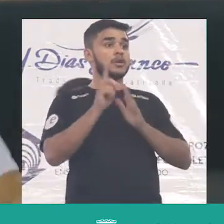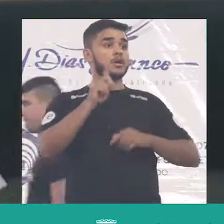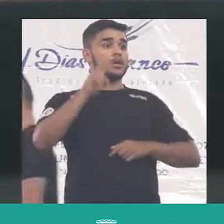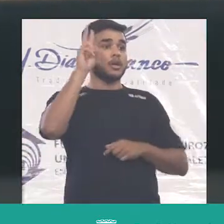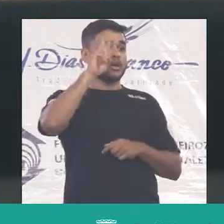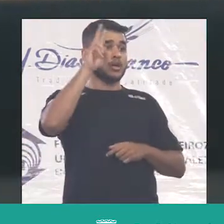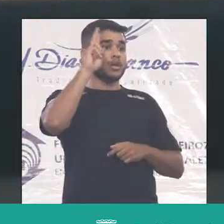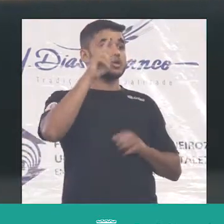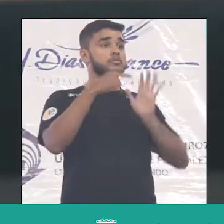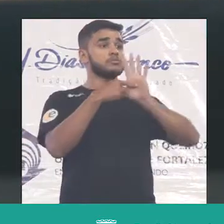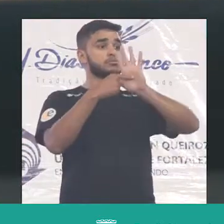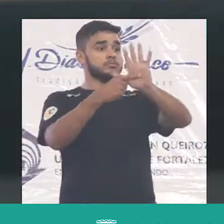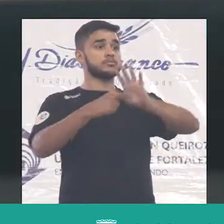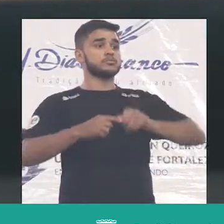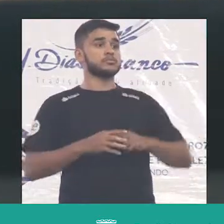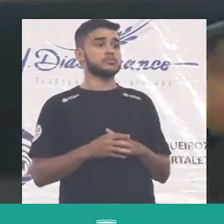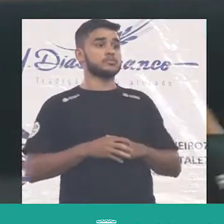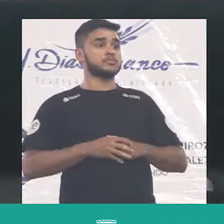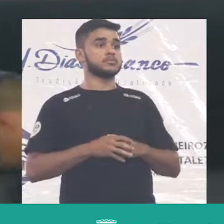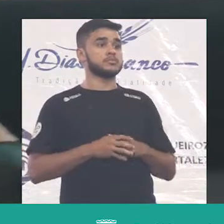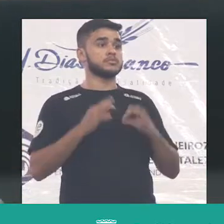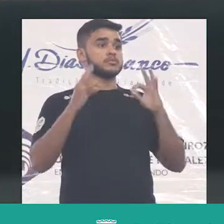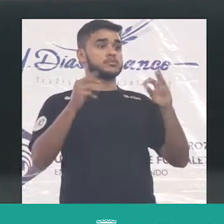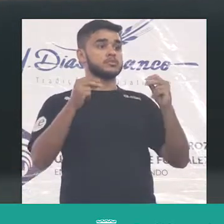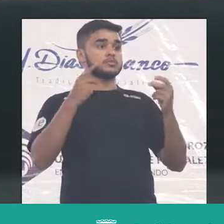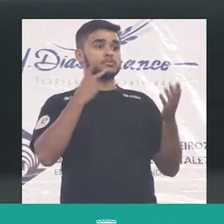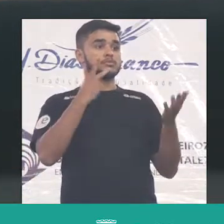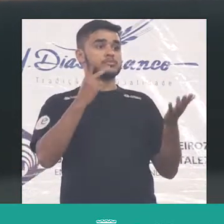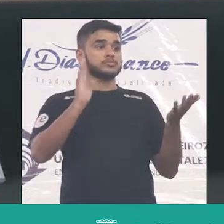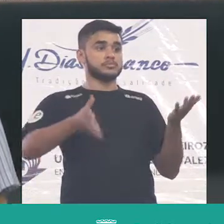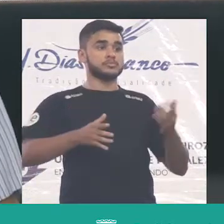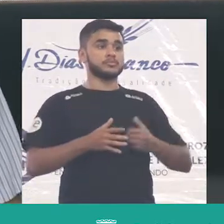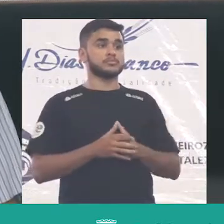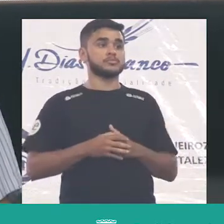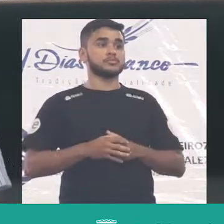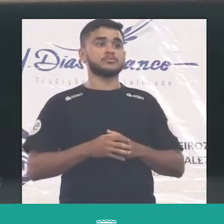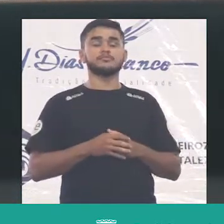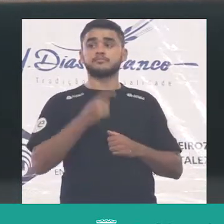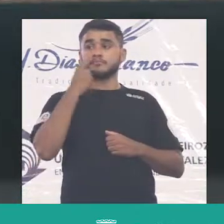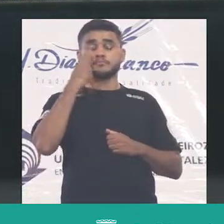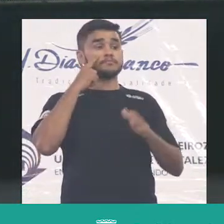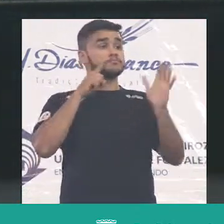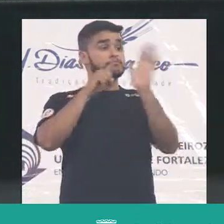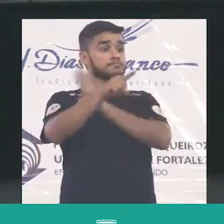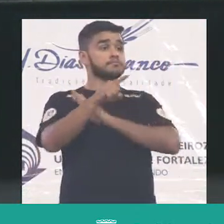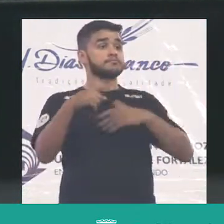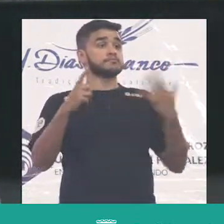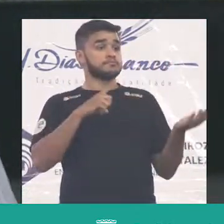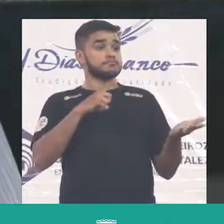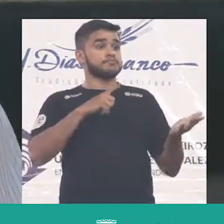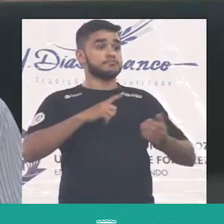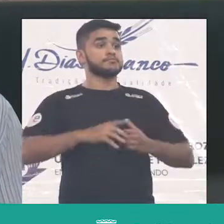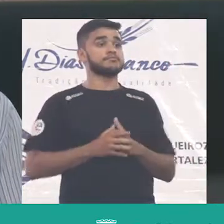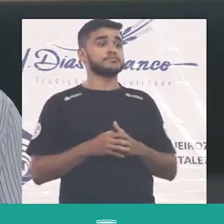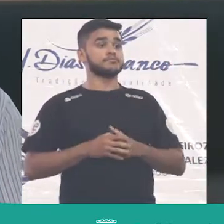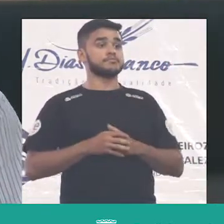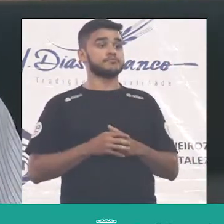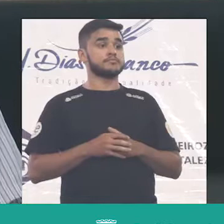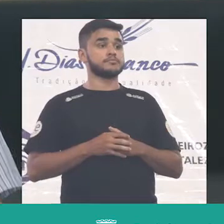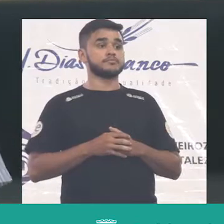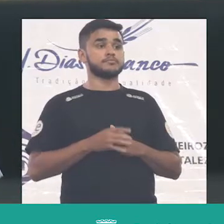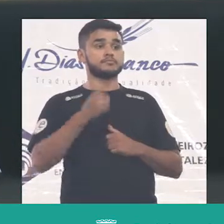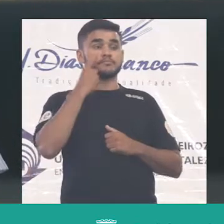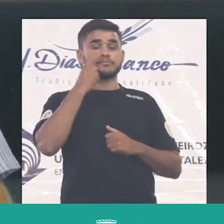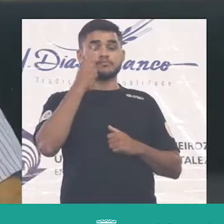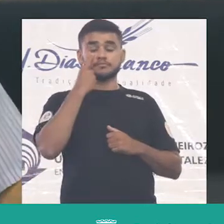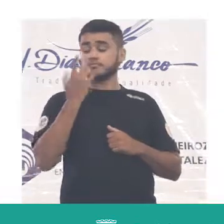antiga, tirando essa parte que eu botei, a ilha seca. Nessa questão ele me deu até uma figura, ó. Tá aí a figura, ó. O que é que ele fez,